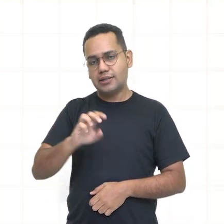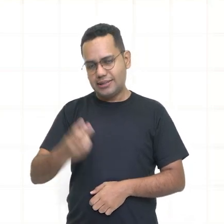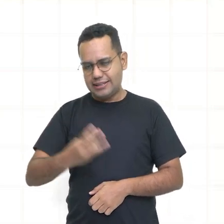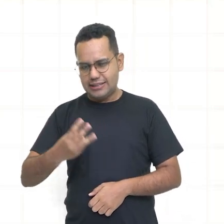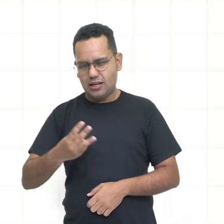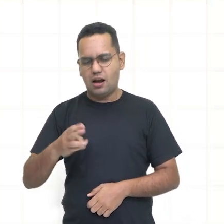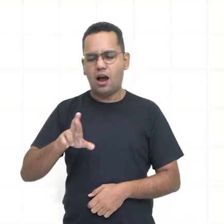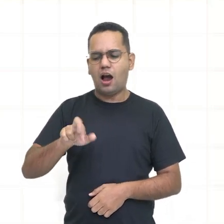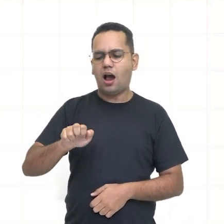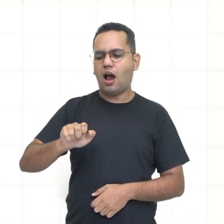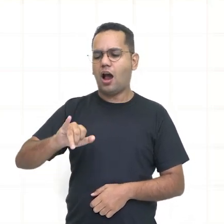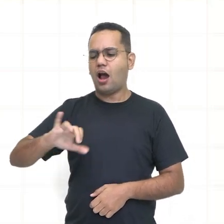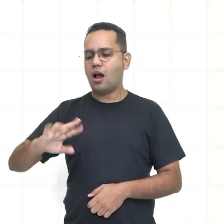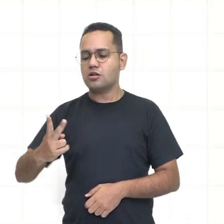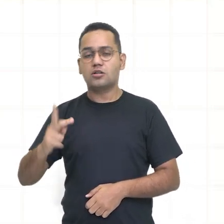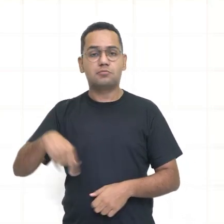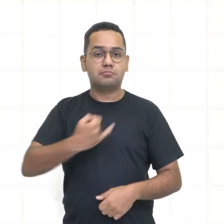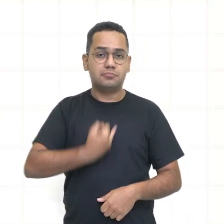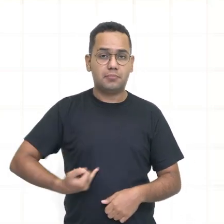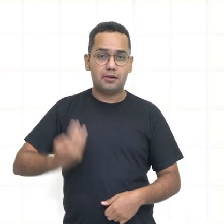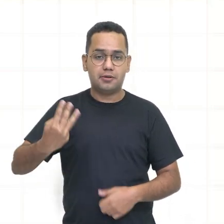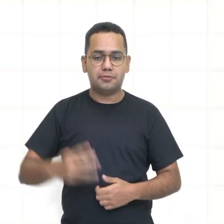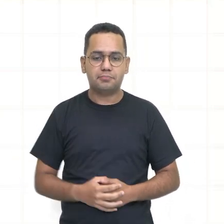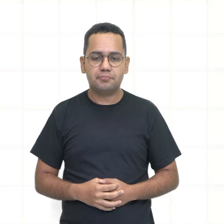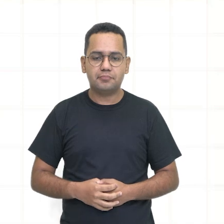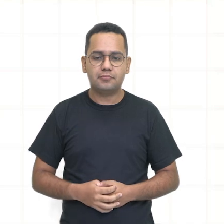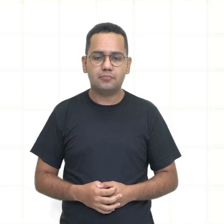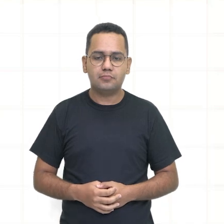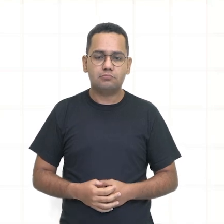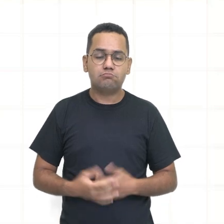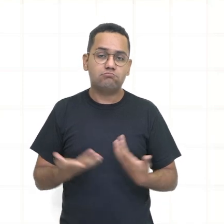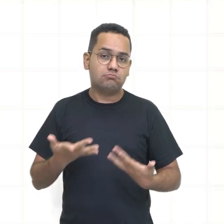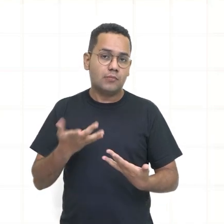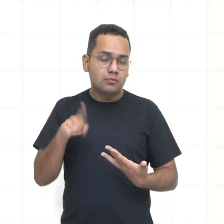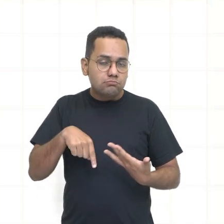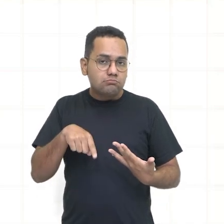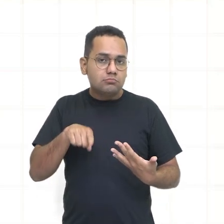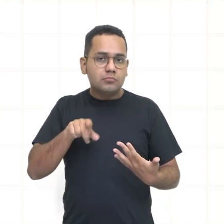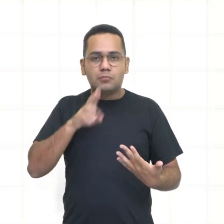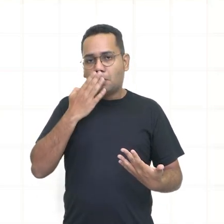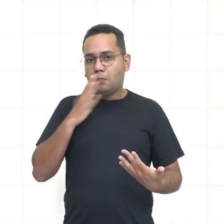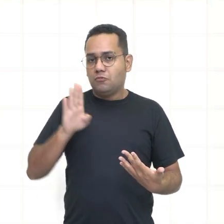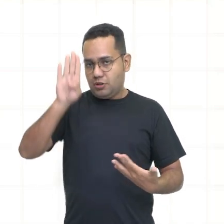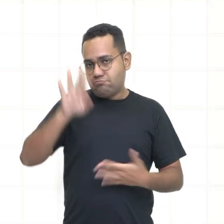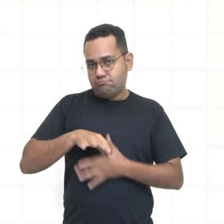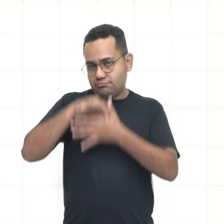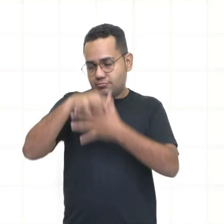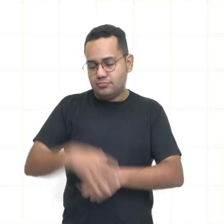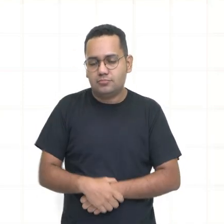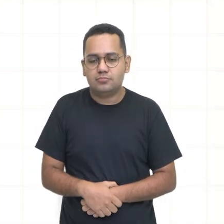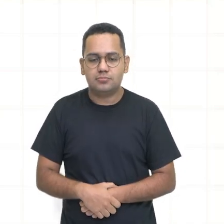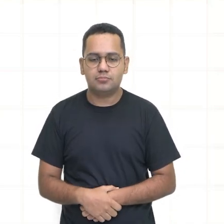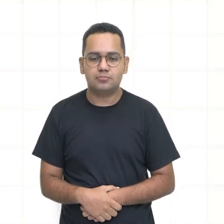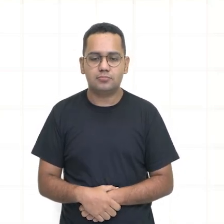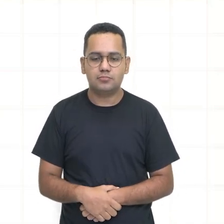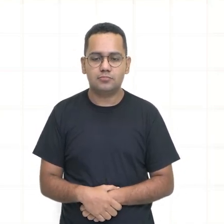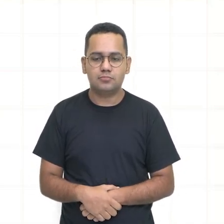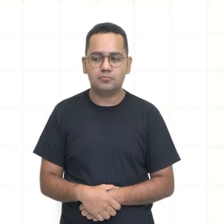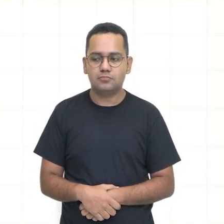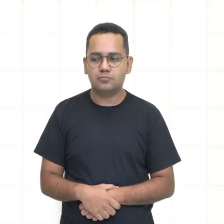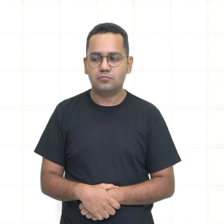Terceiro Império. Nós temos a presença do líder, que era Adolf Hitler, com características